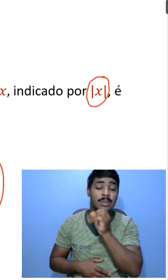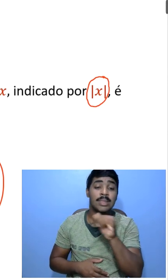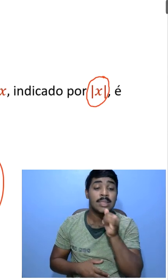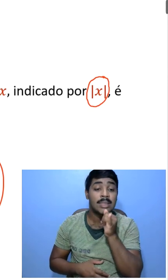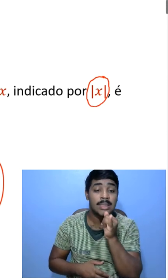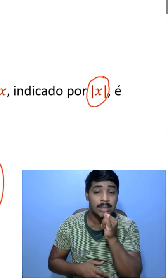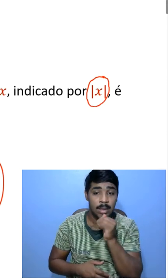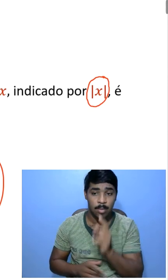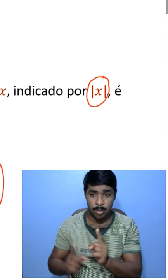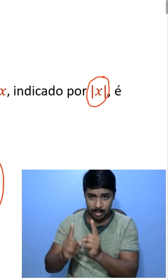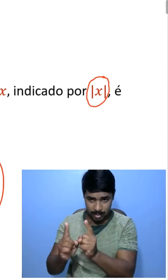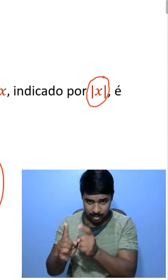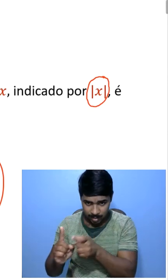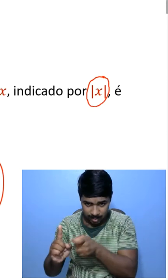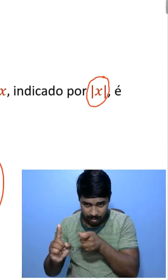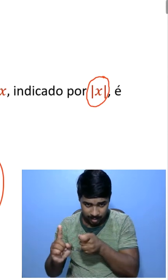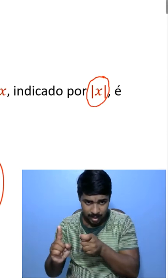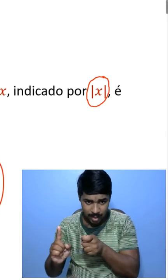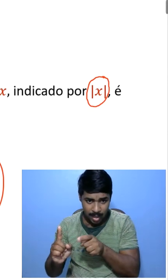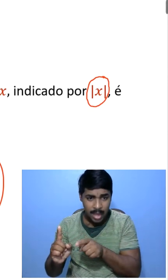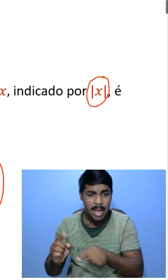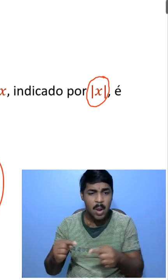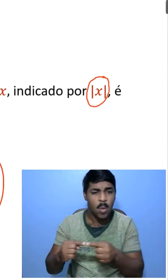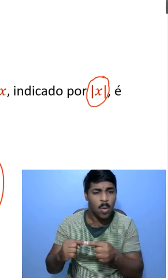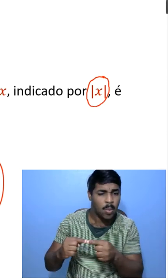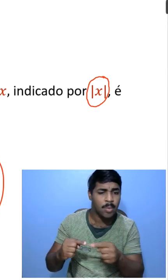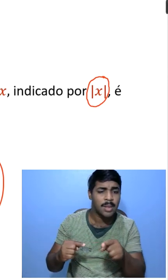trocando o sinal do que está dentro do módulo,